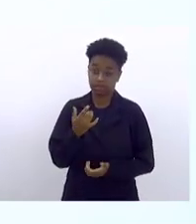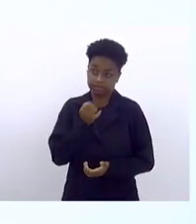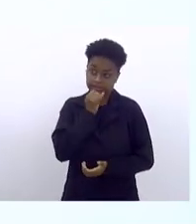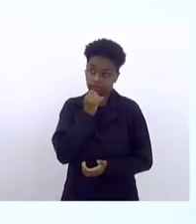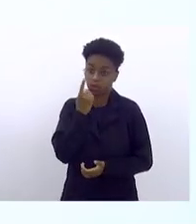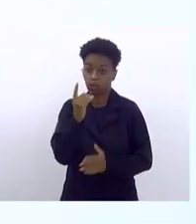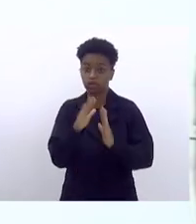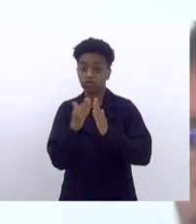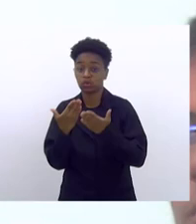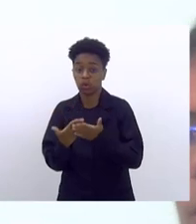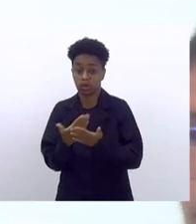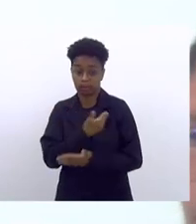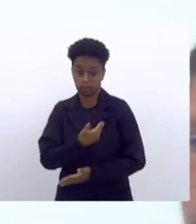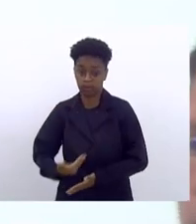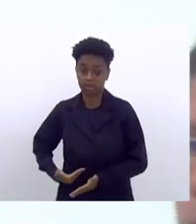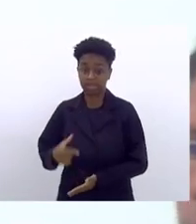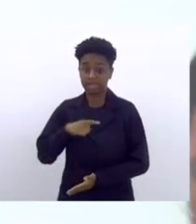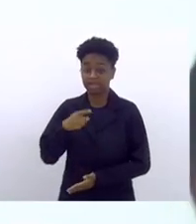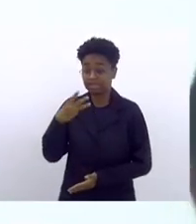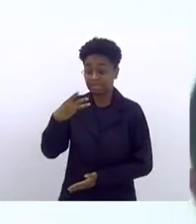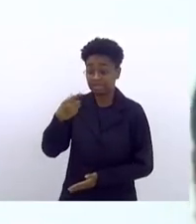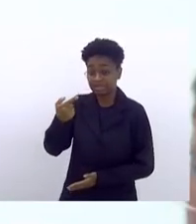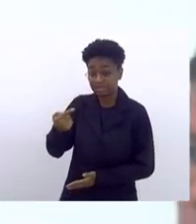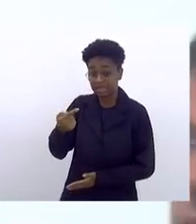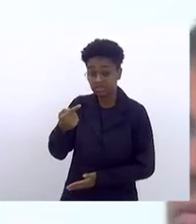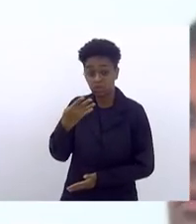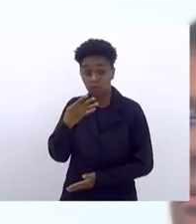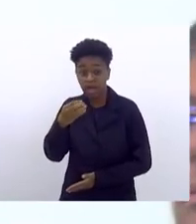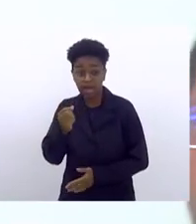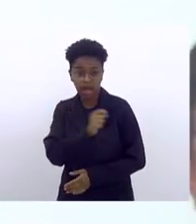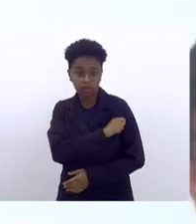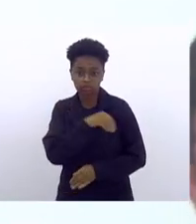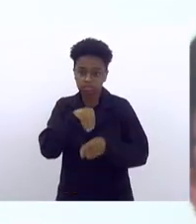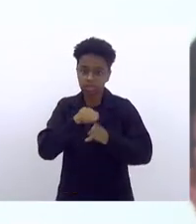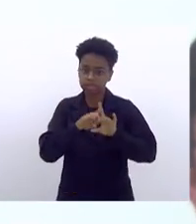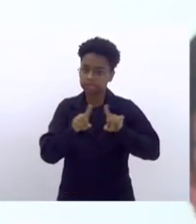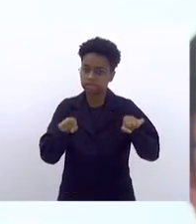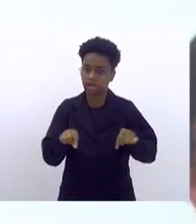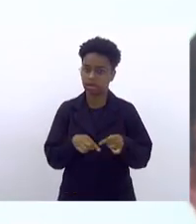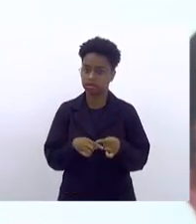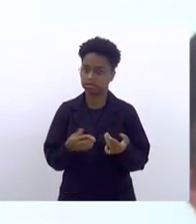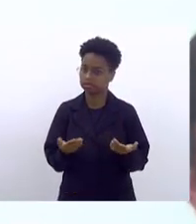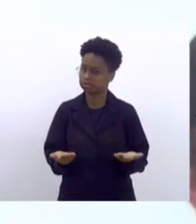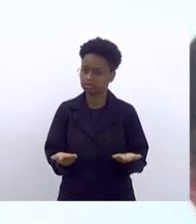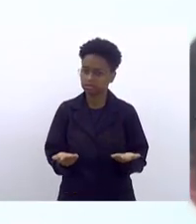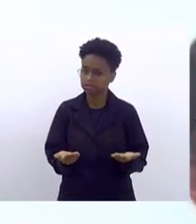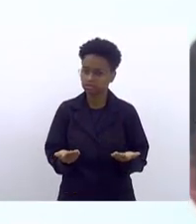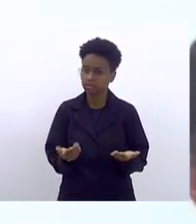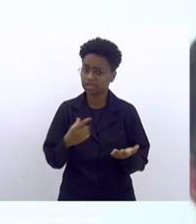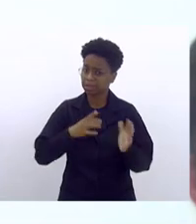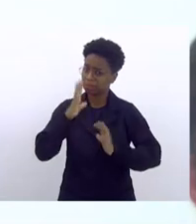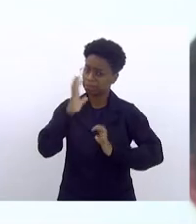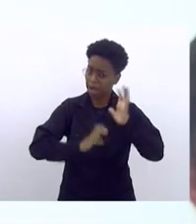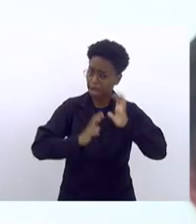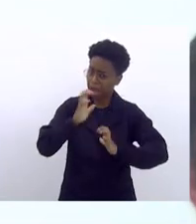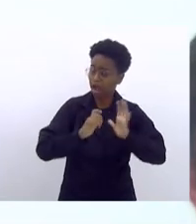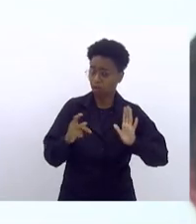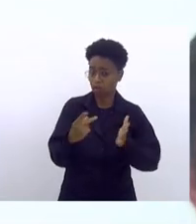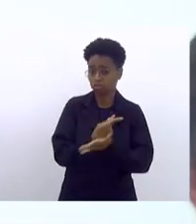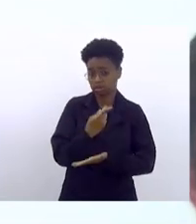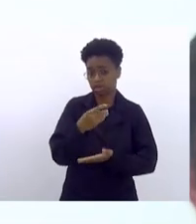que tem 37, 40, 45 alunos dentro de sala então as tensões elas acontecem ali naquele espaço